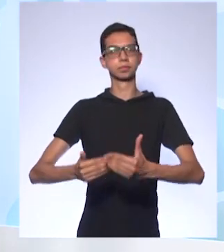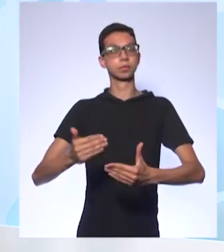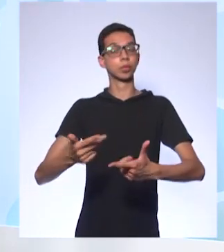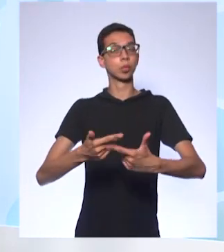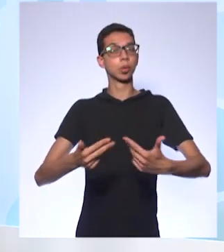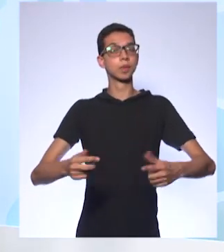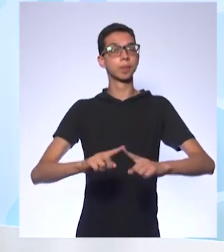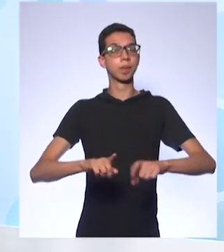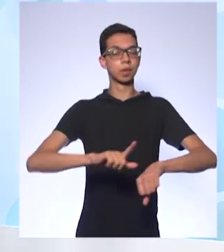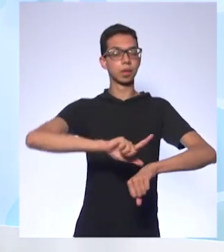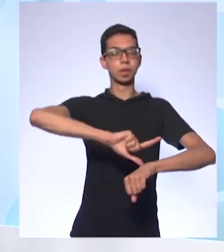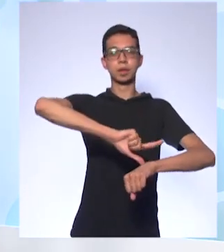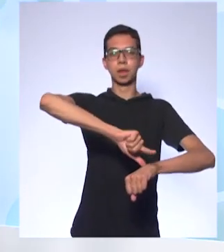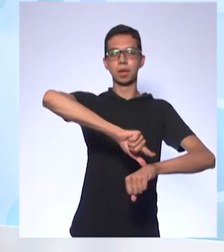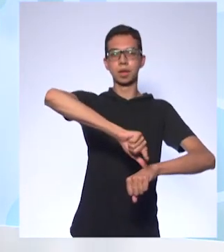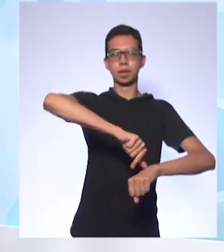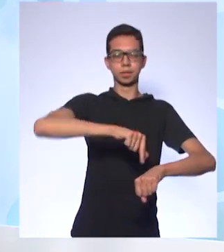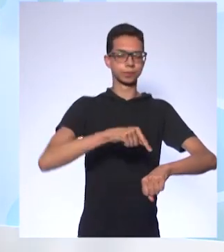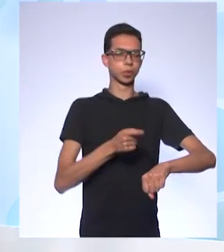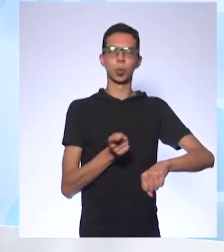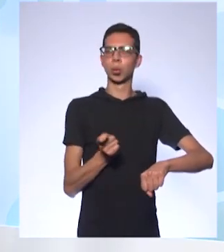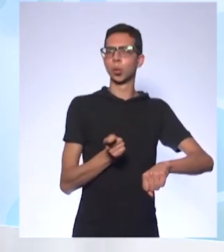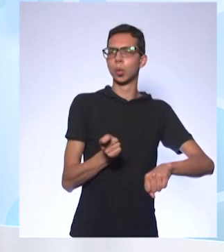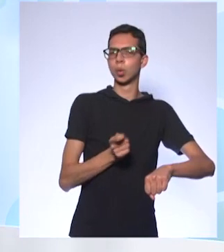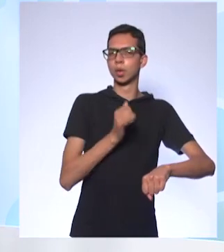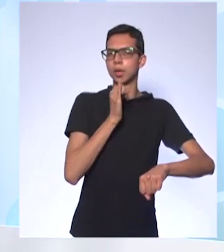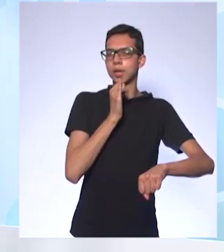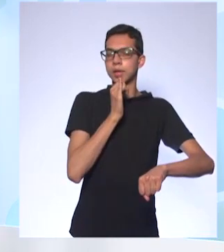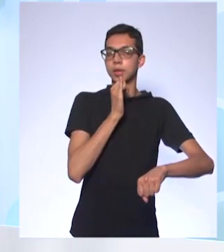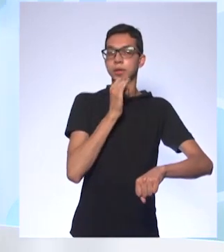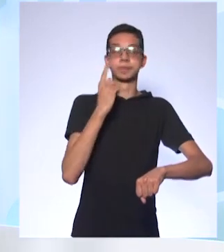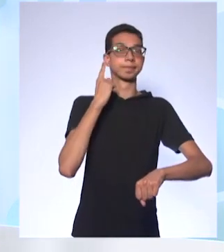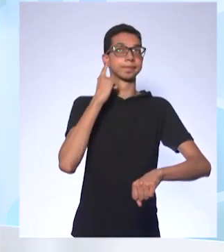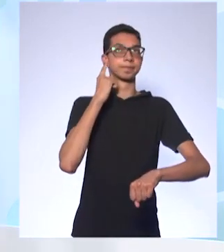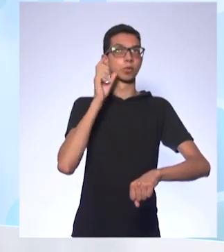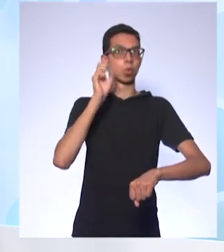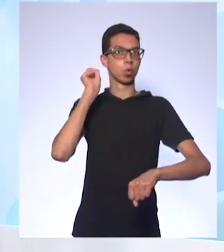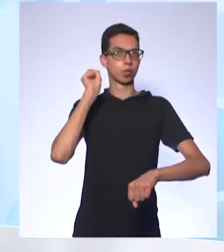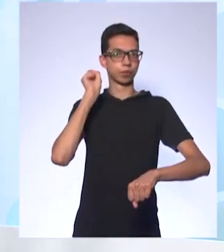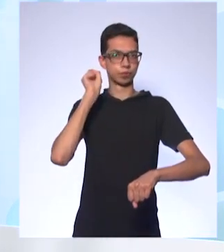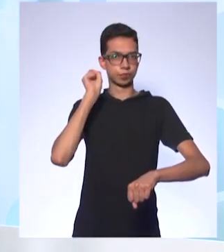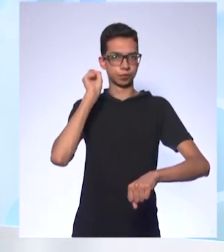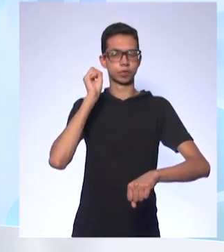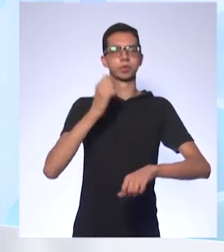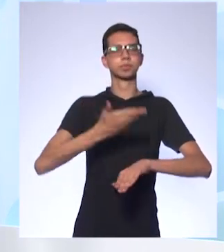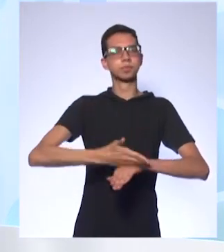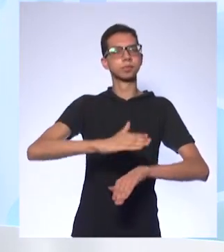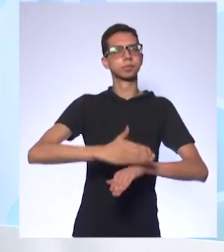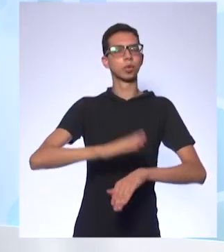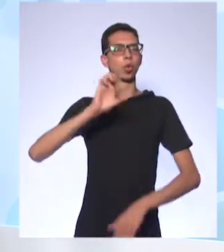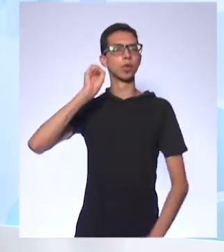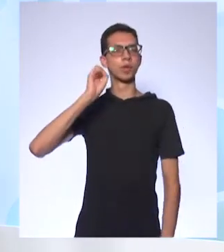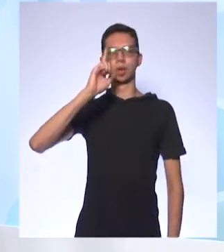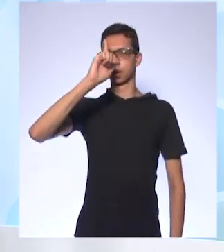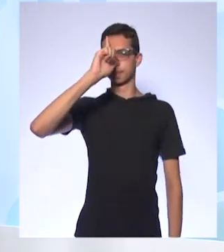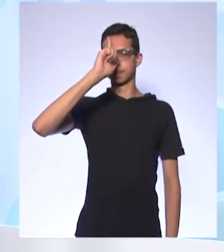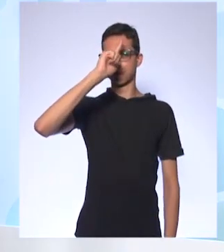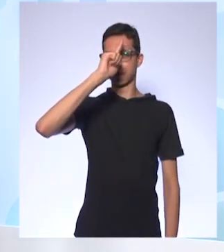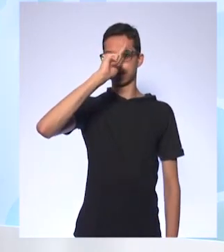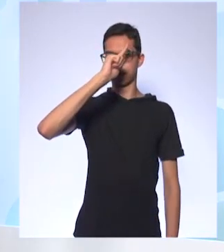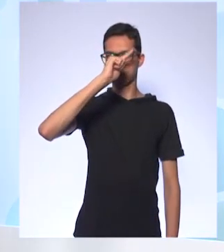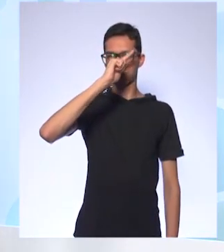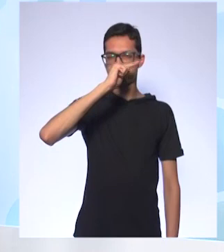passa por exemplo, o ouvido dele passa a praticar, a escutar aquele som, né? Não é uma